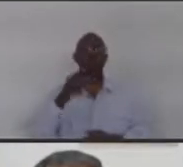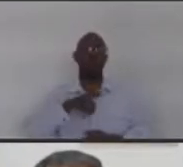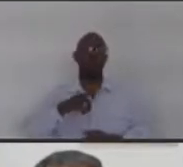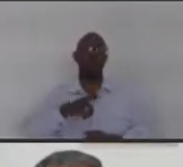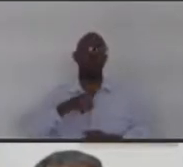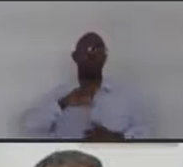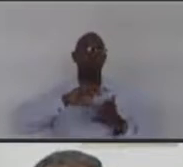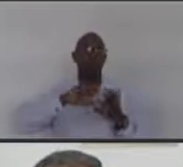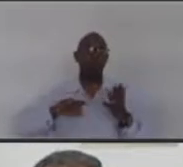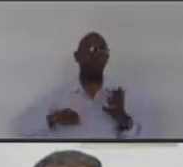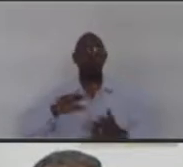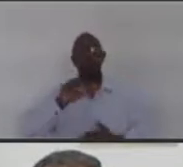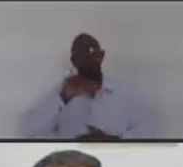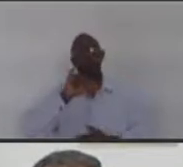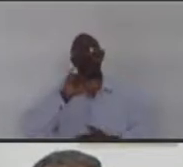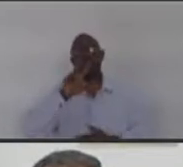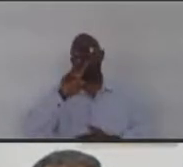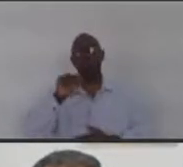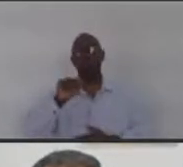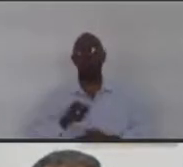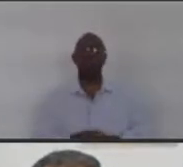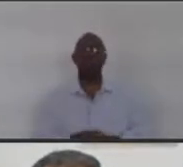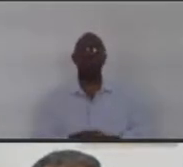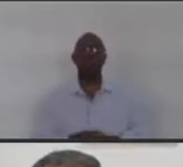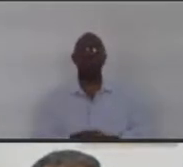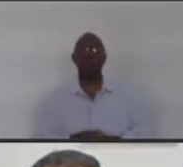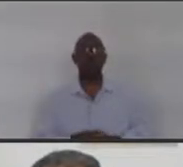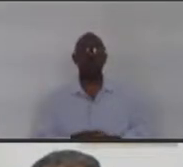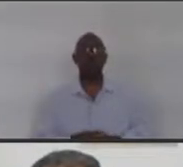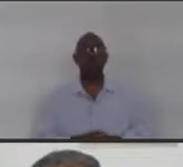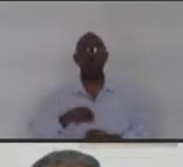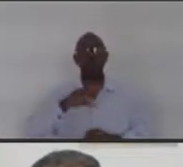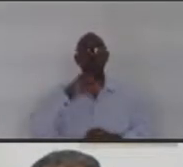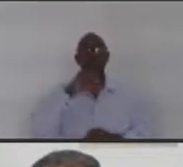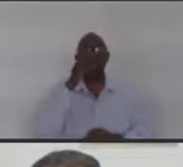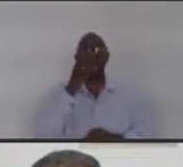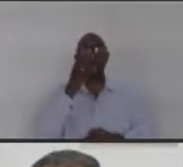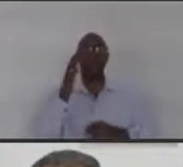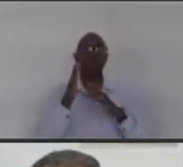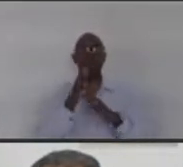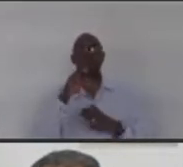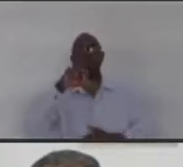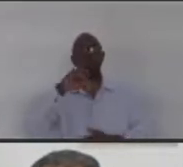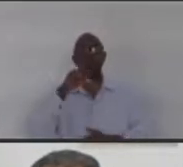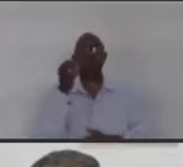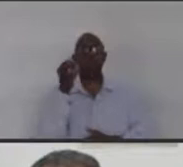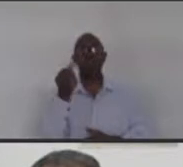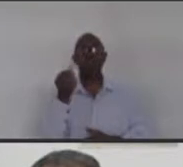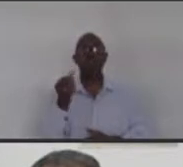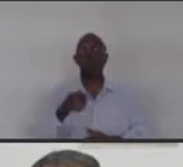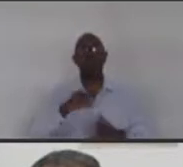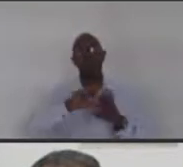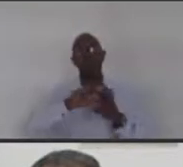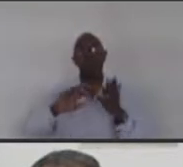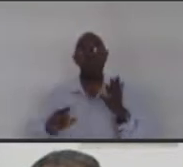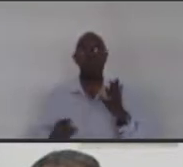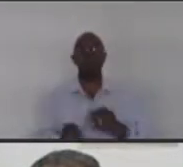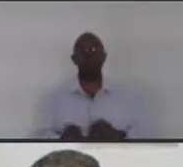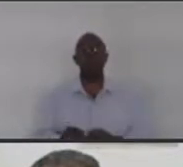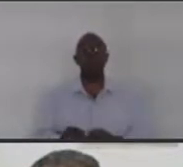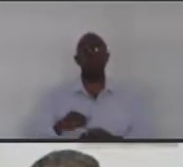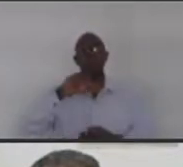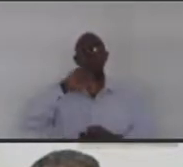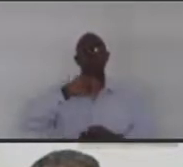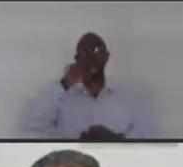indicação 3.994... ...até a 3.996, todo vereador Sérgio Rosa, diverso, indicação